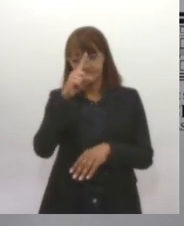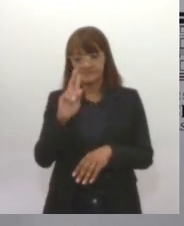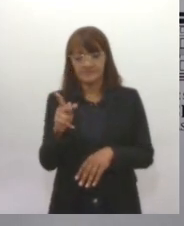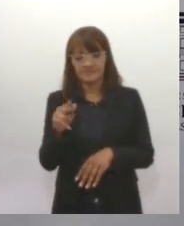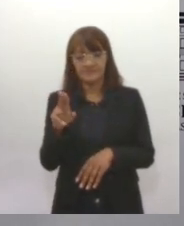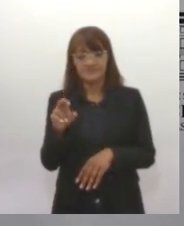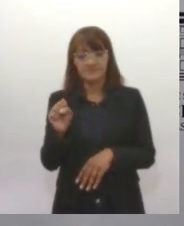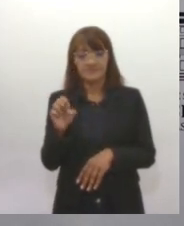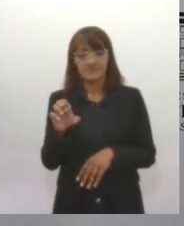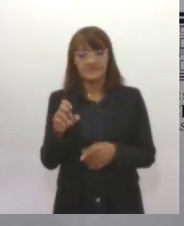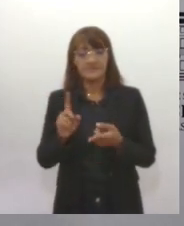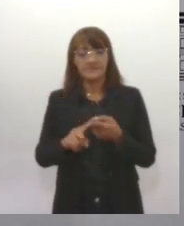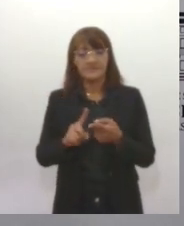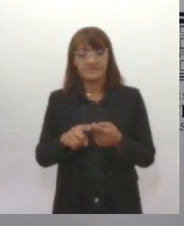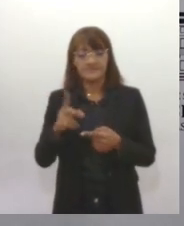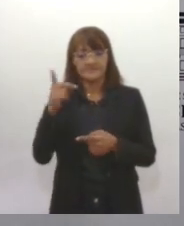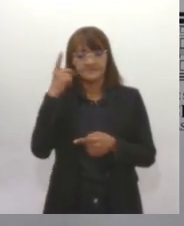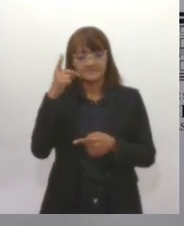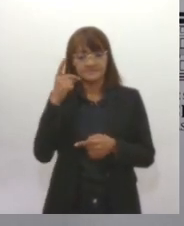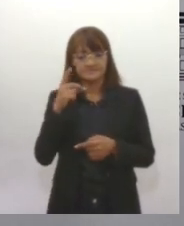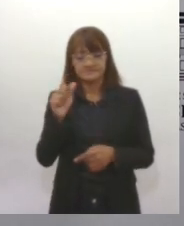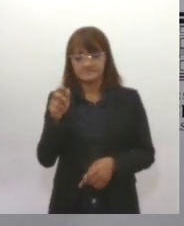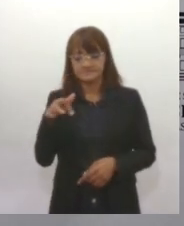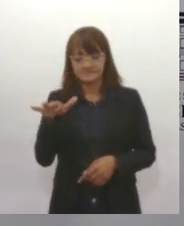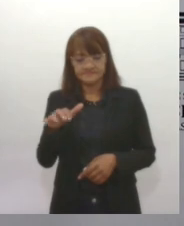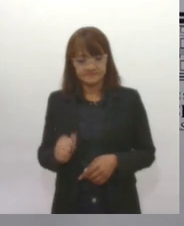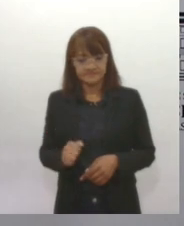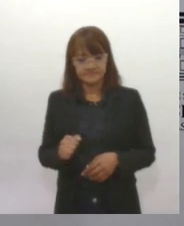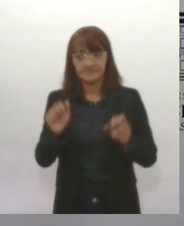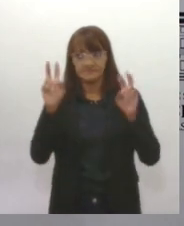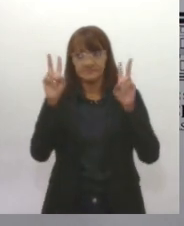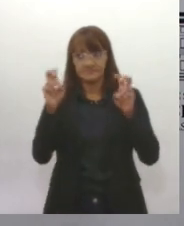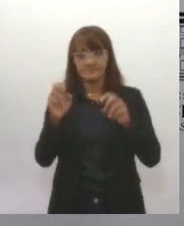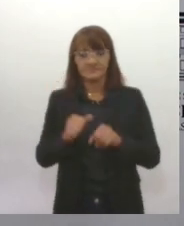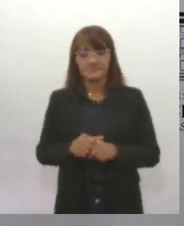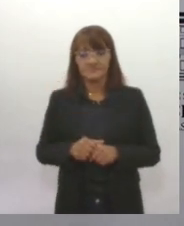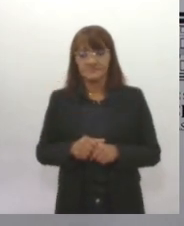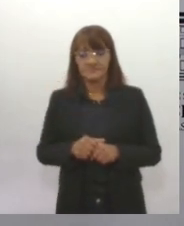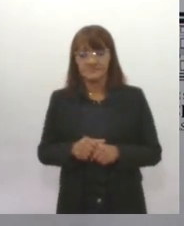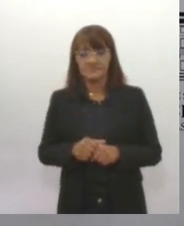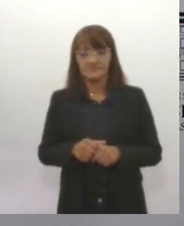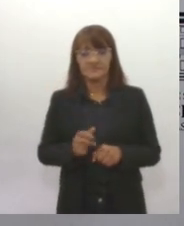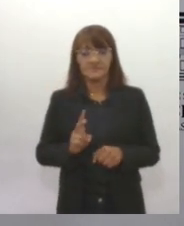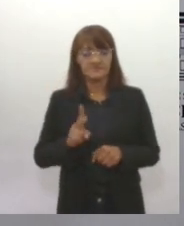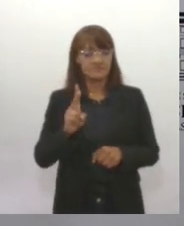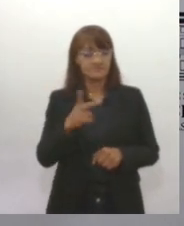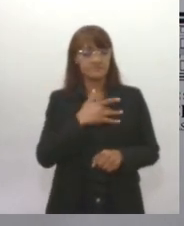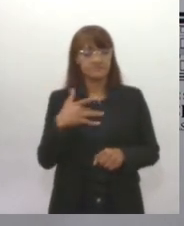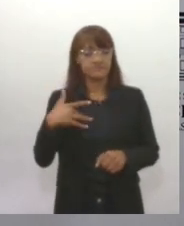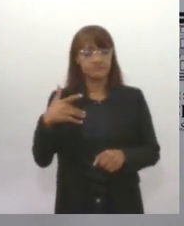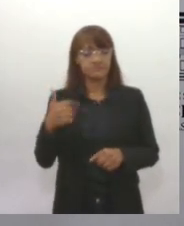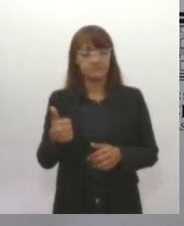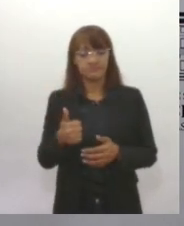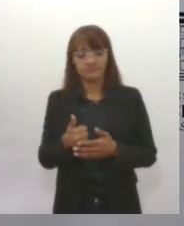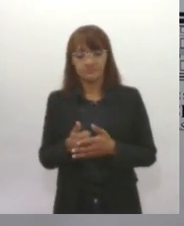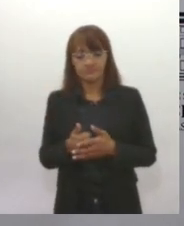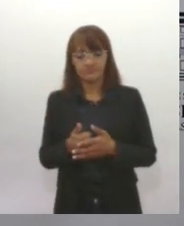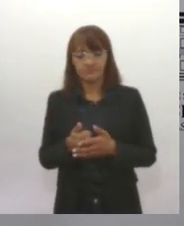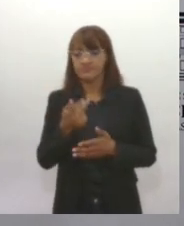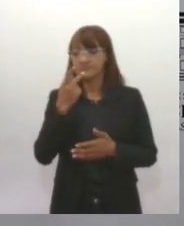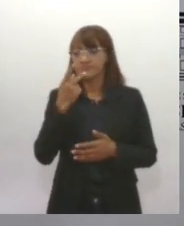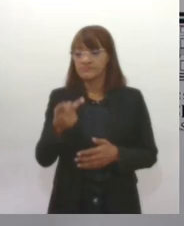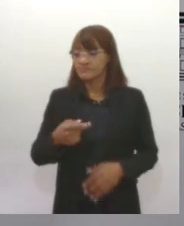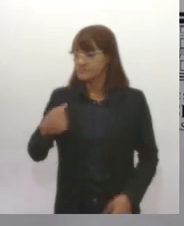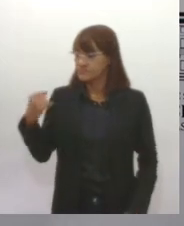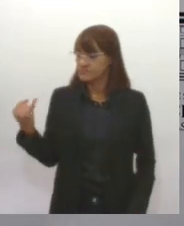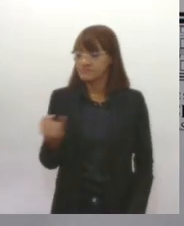Áurea Ribeiro também falando de um tema relacionado à saúde, quando ela citou a importância do